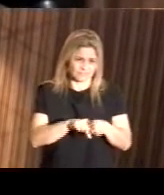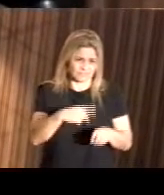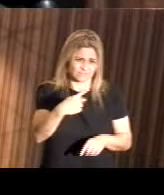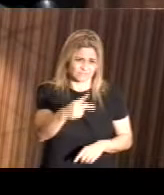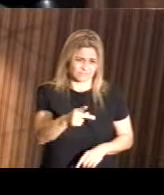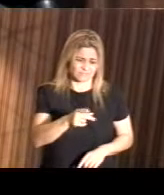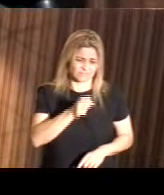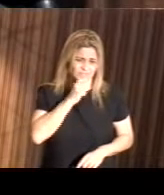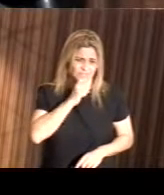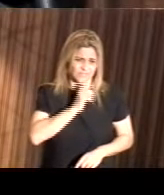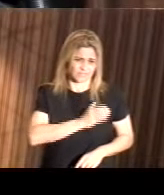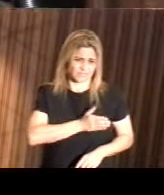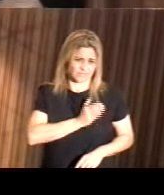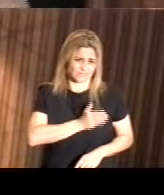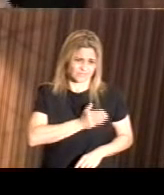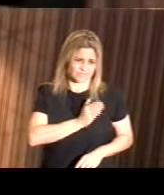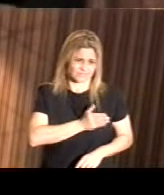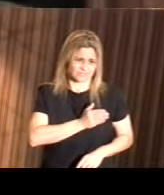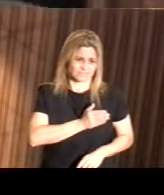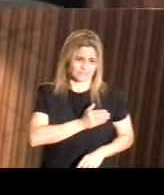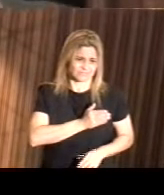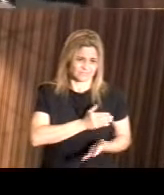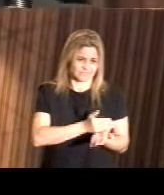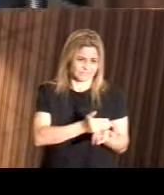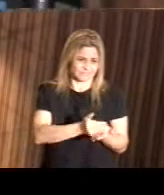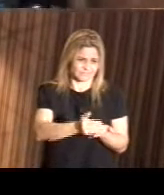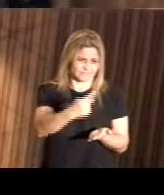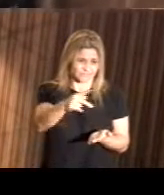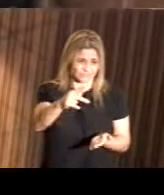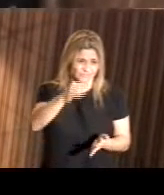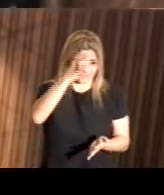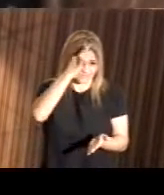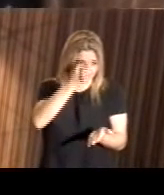coração e estão esfriando a tua fé,